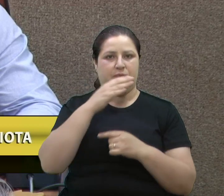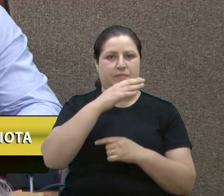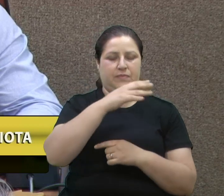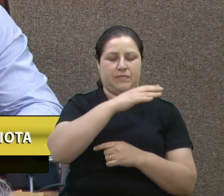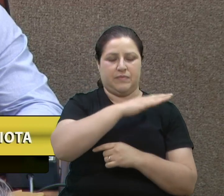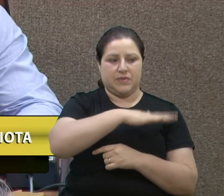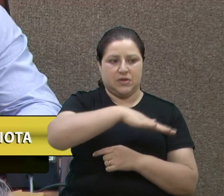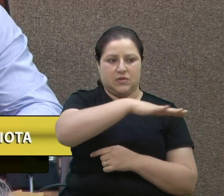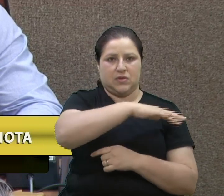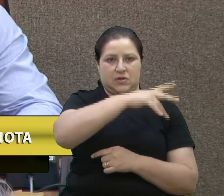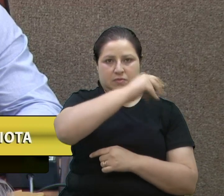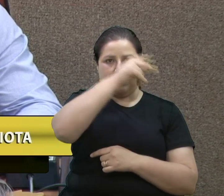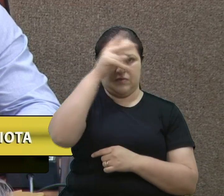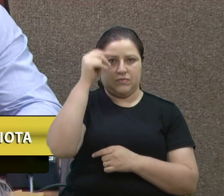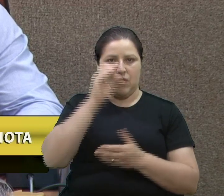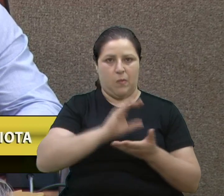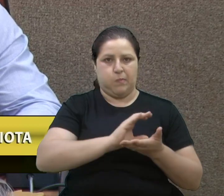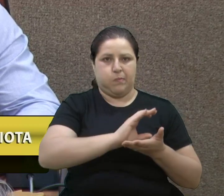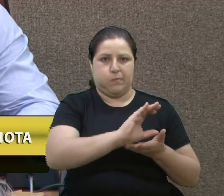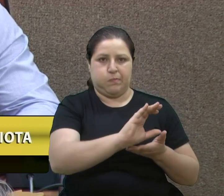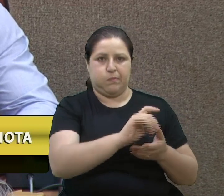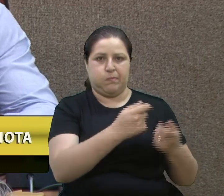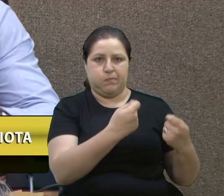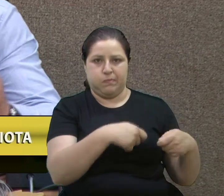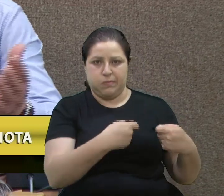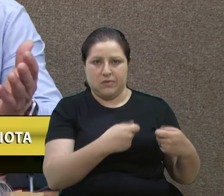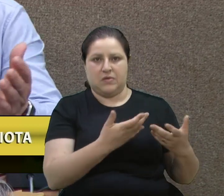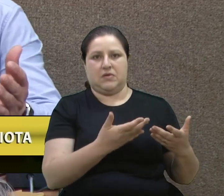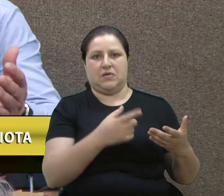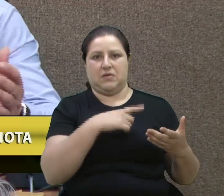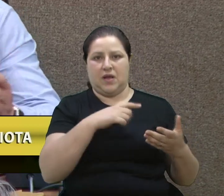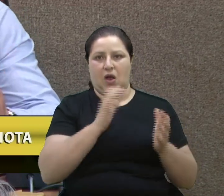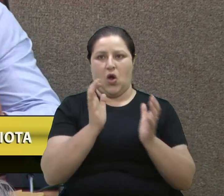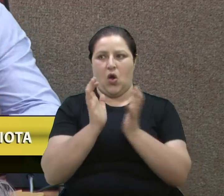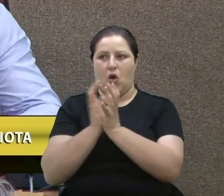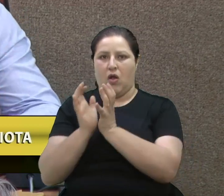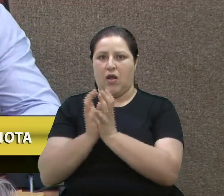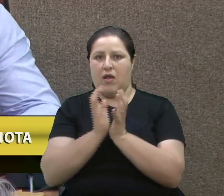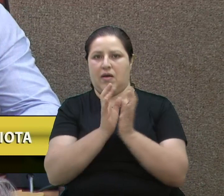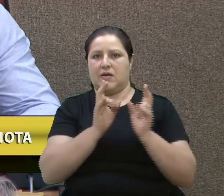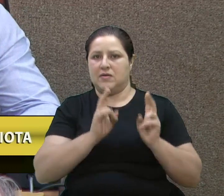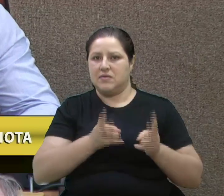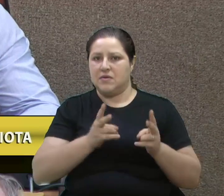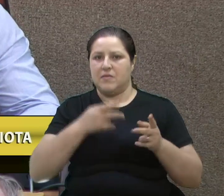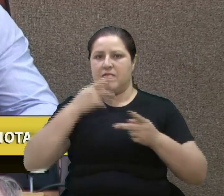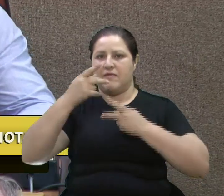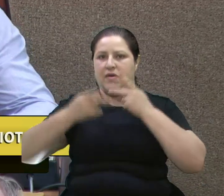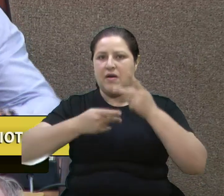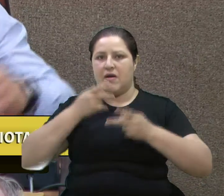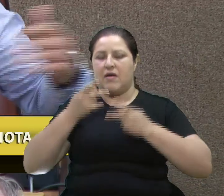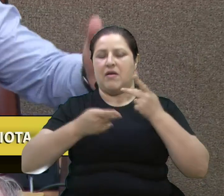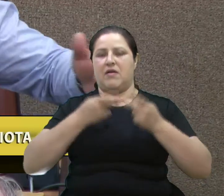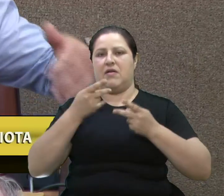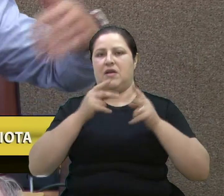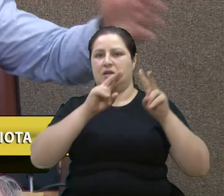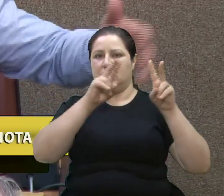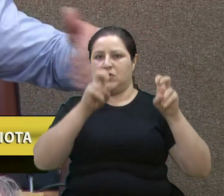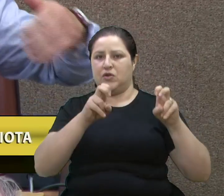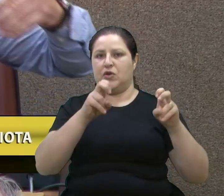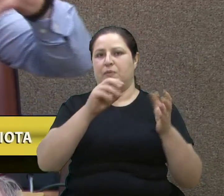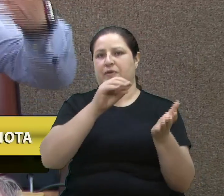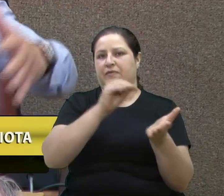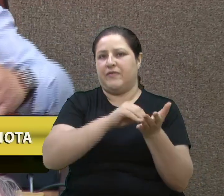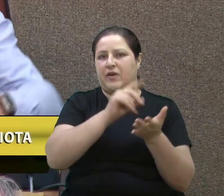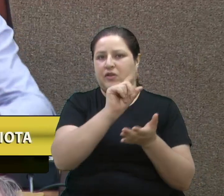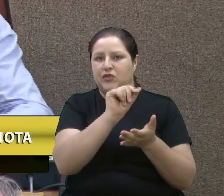encontra hoje para investimentos necessários. Nós temos aqui colegas sempre falando da questão da educação, da